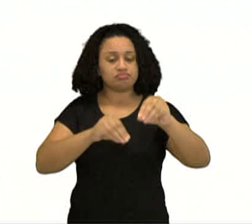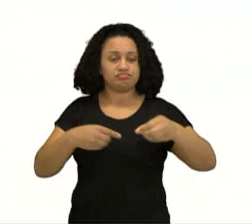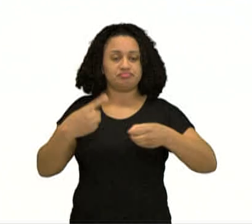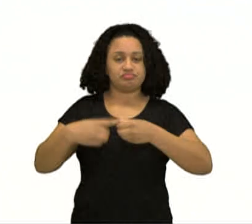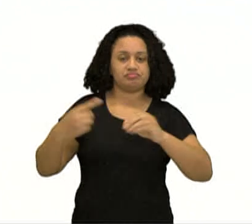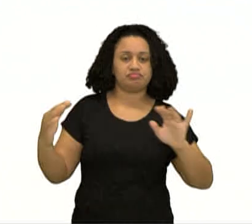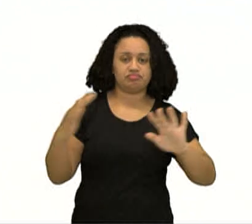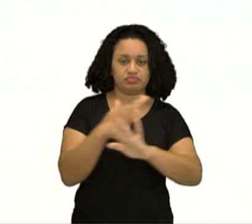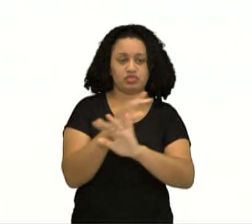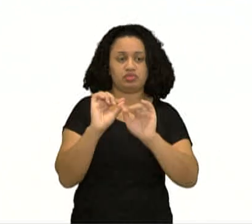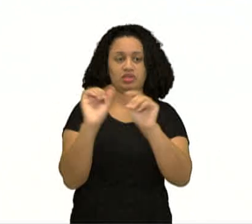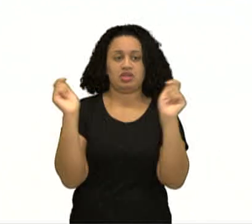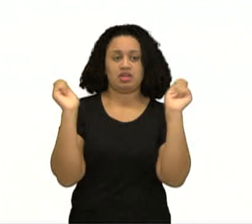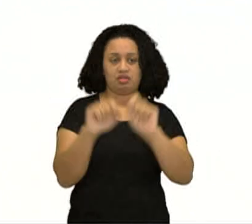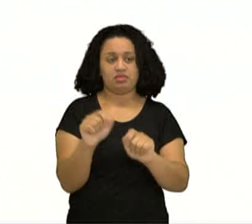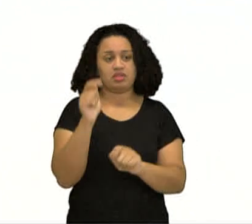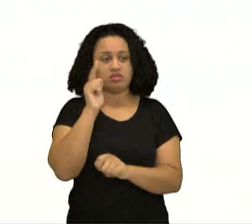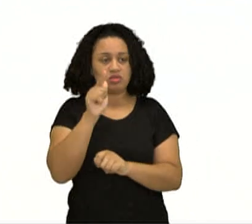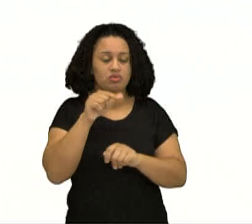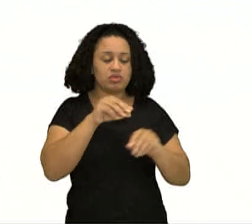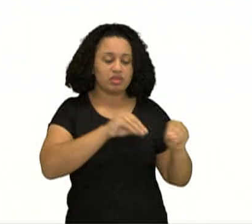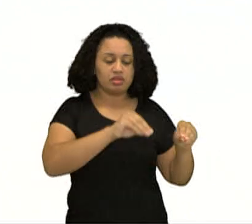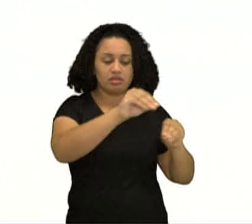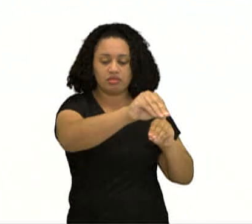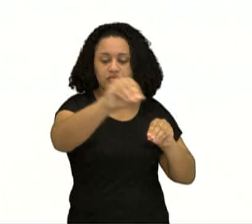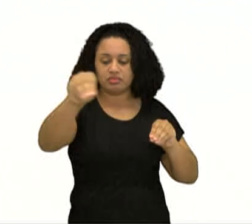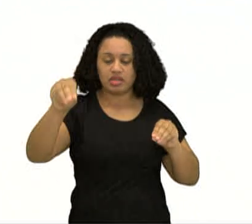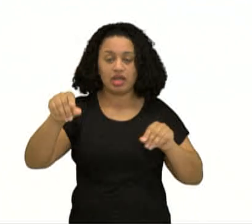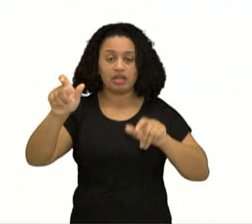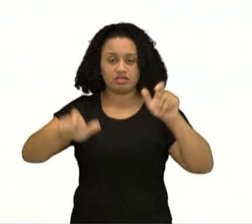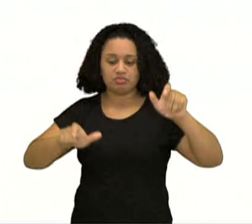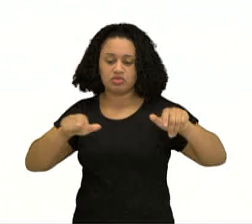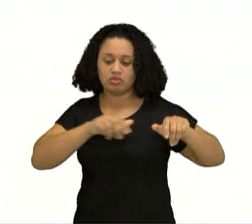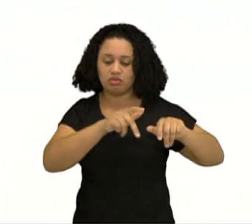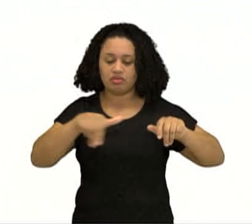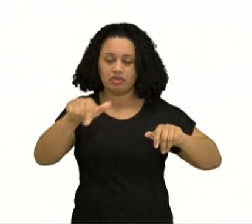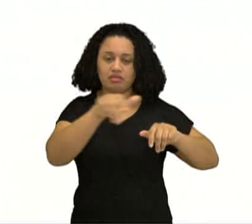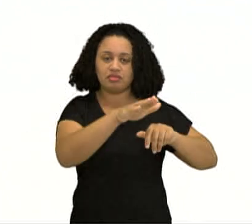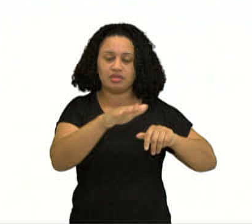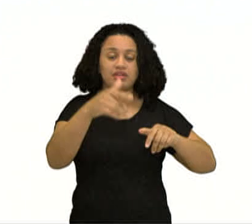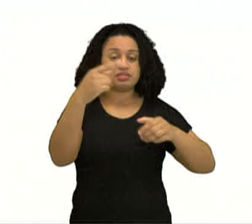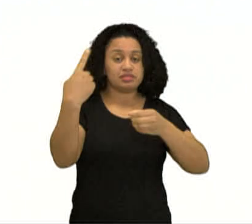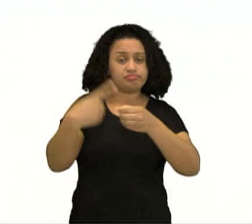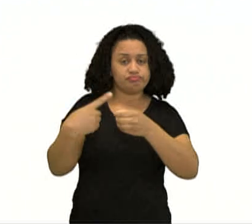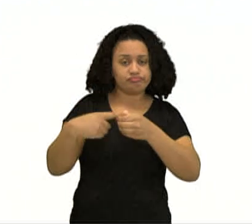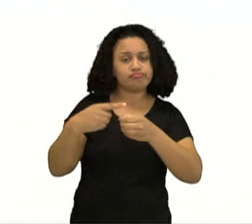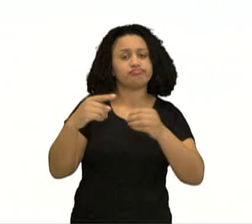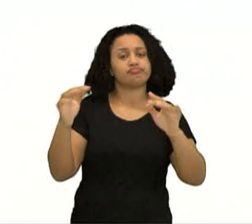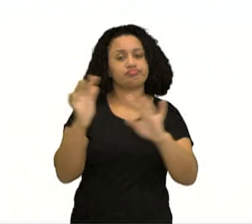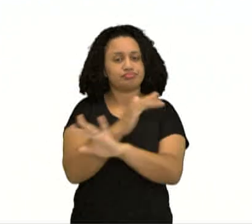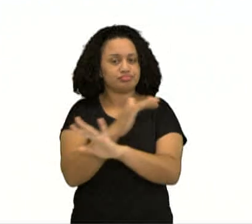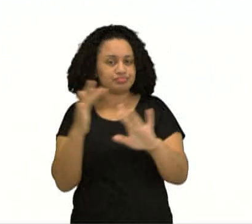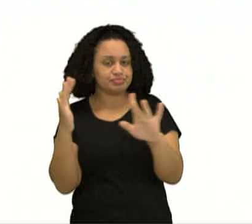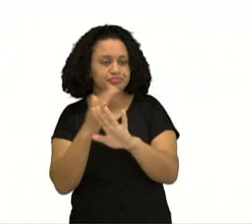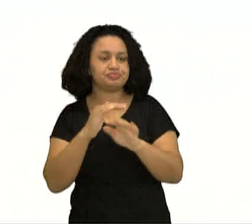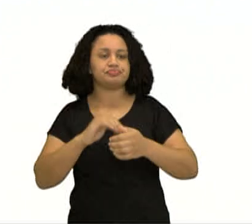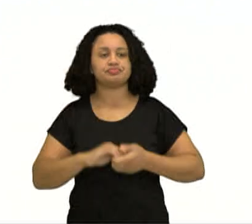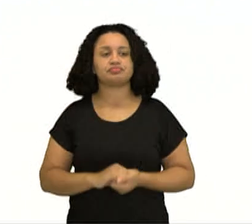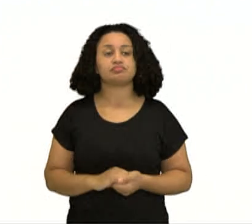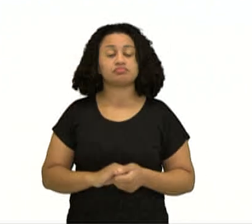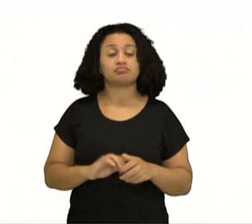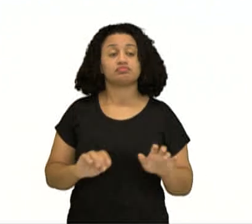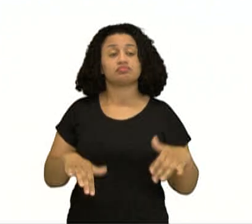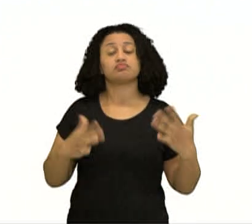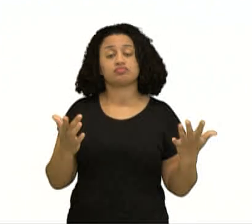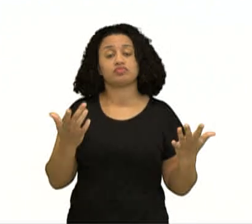é a capacidade de deslocamento de pessoas dentro de um centro urbano, das cidades.